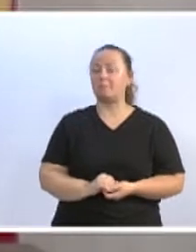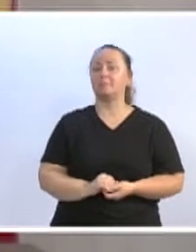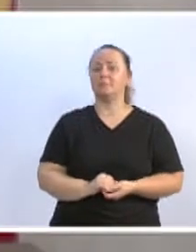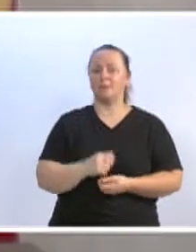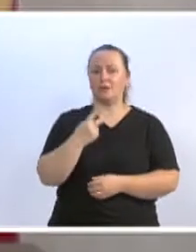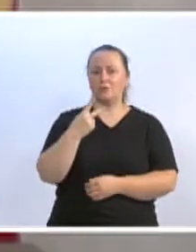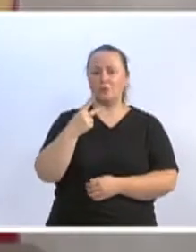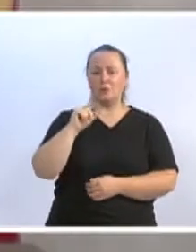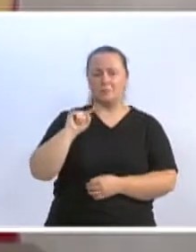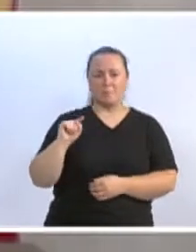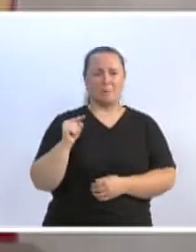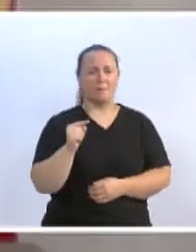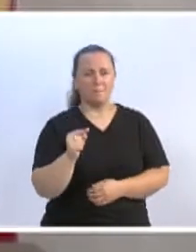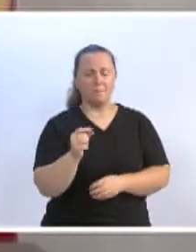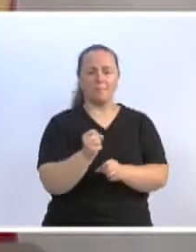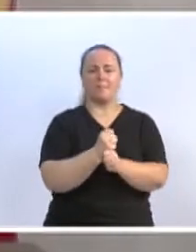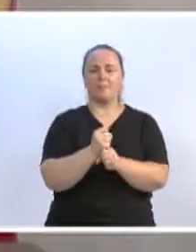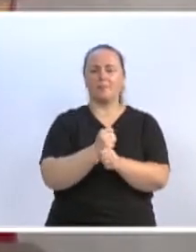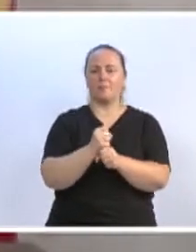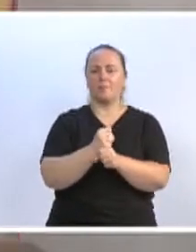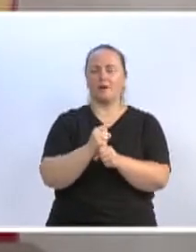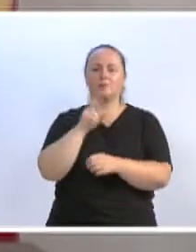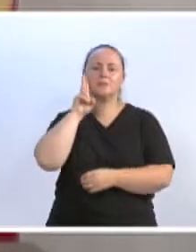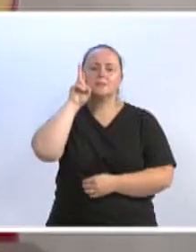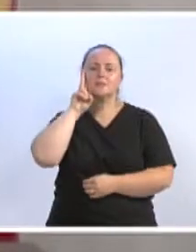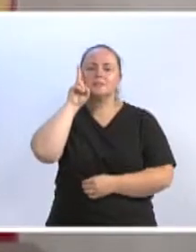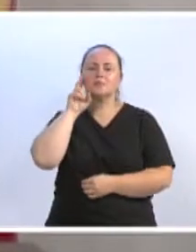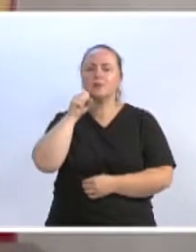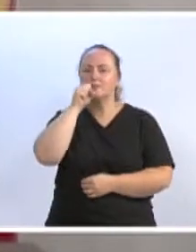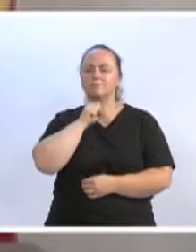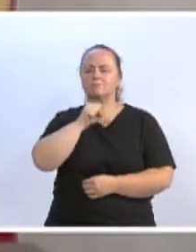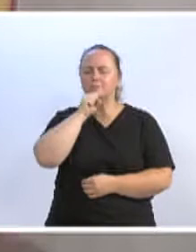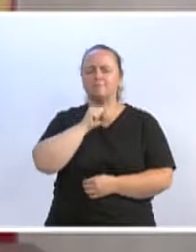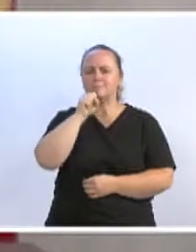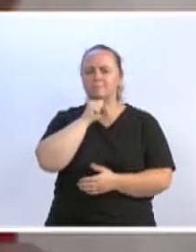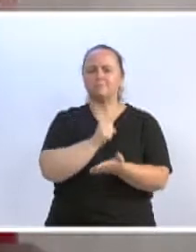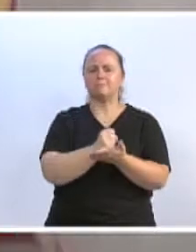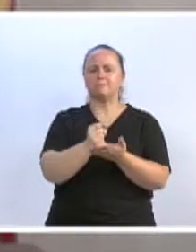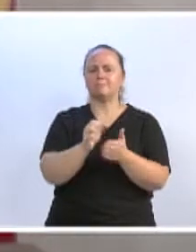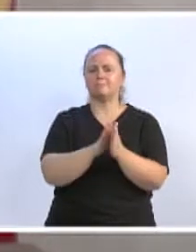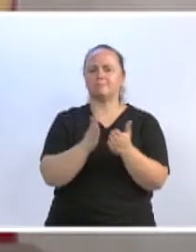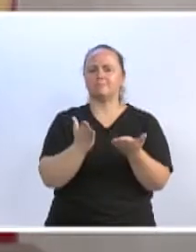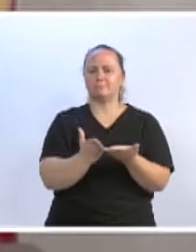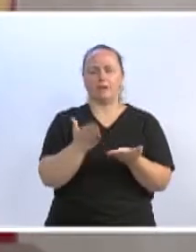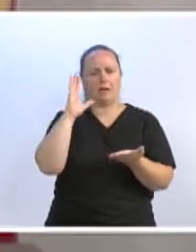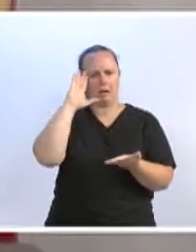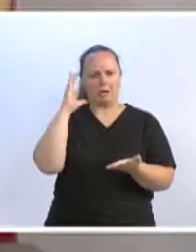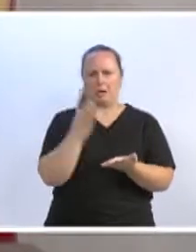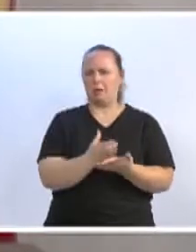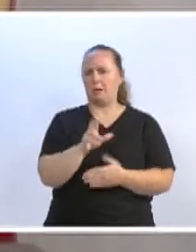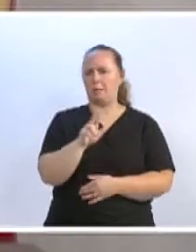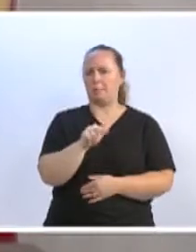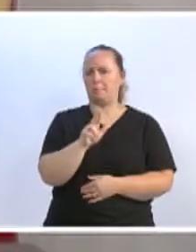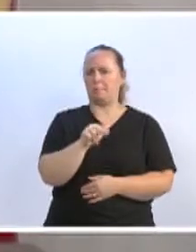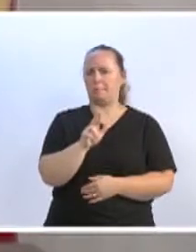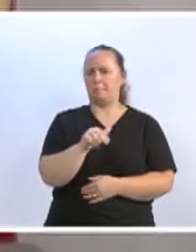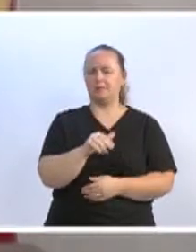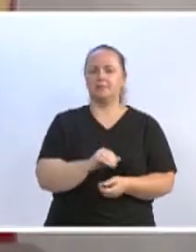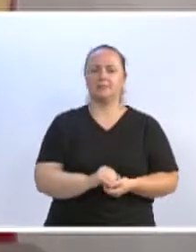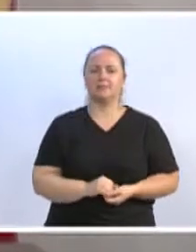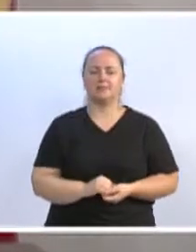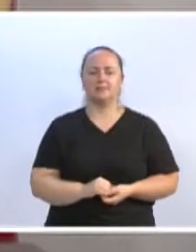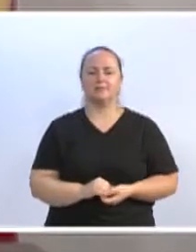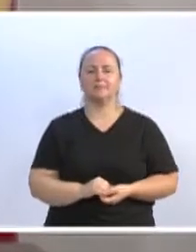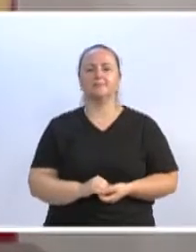2.000 anos distante das histórias do Antigo Testamento. Então eu não devo confiar nessa cópia. A Bíblia que chegou até as